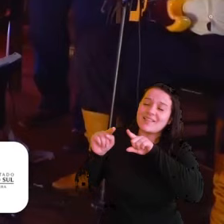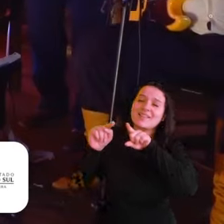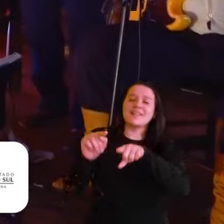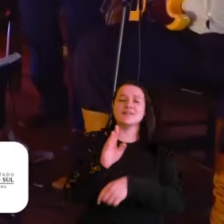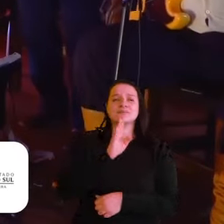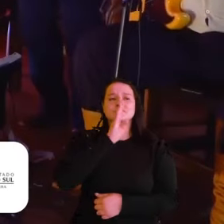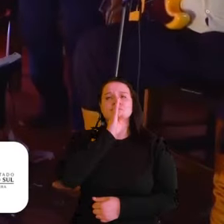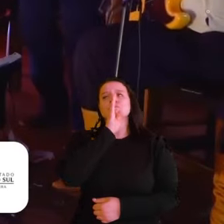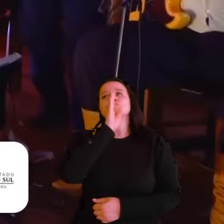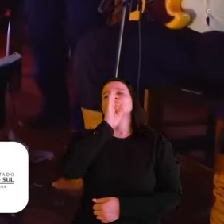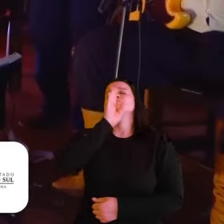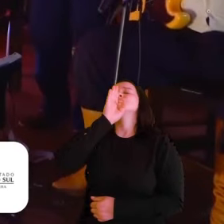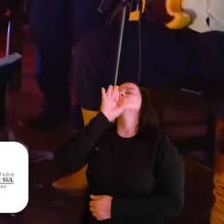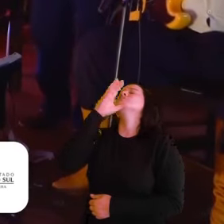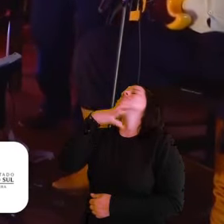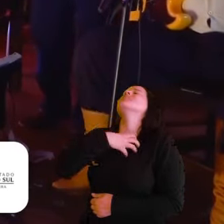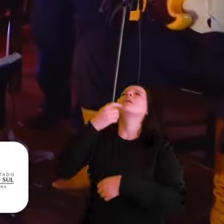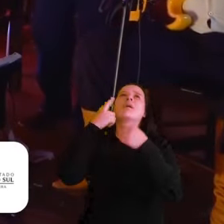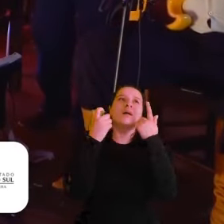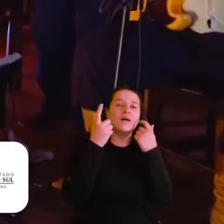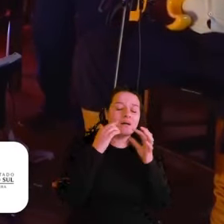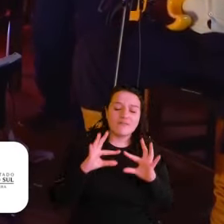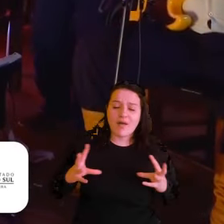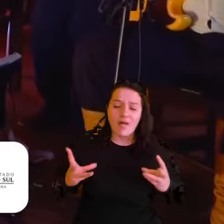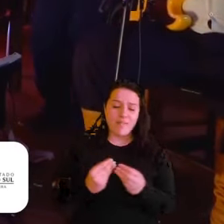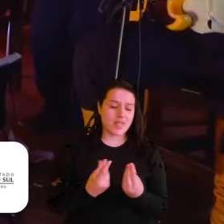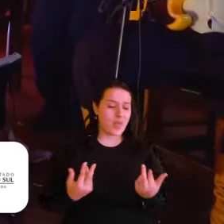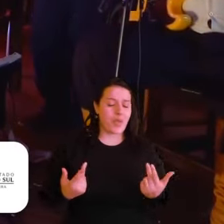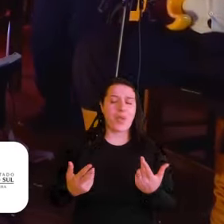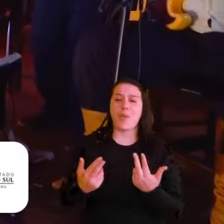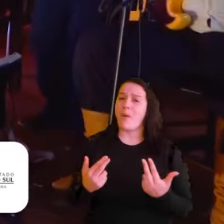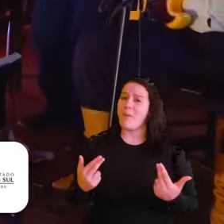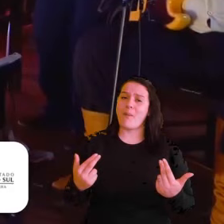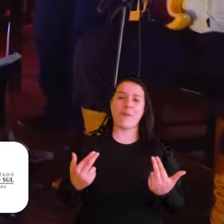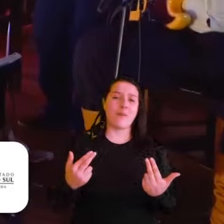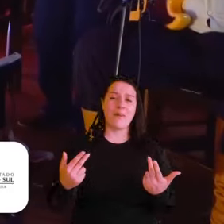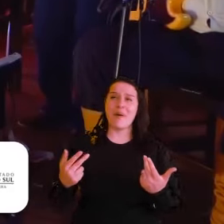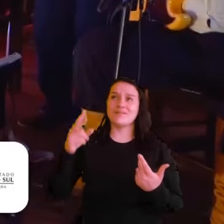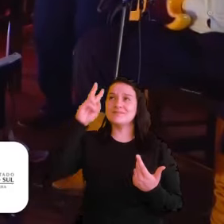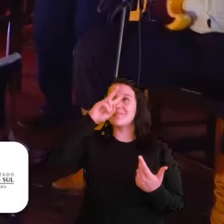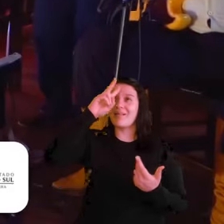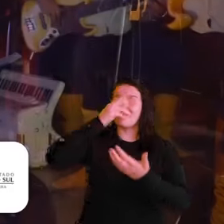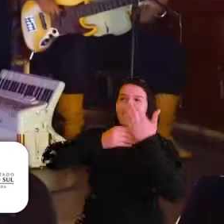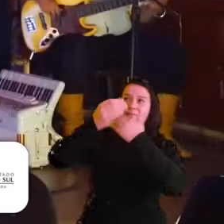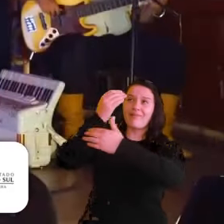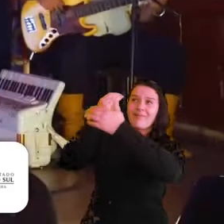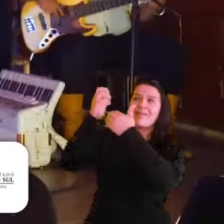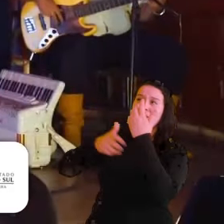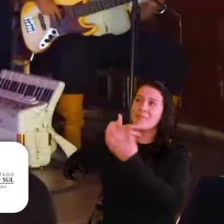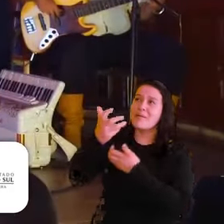a seu lado. O silêncio rondando o rancho, chora a família como se fosse o irmão. Pra quem viveu o